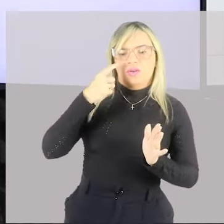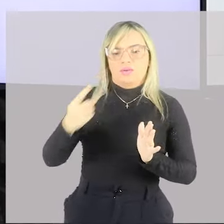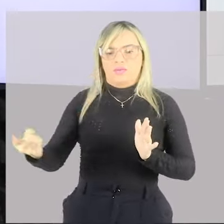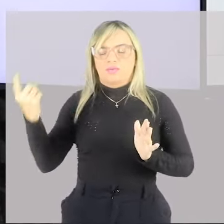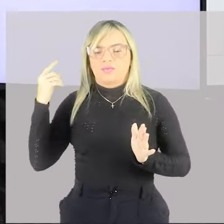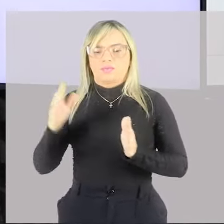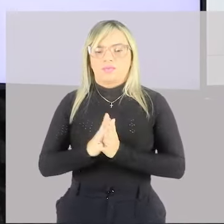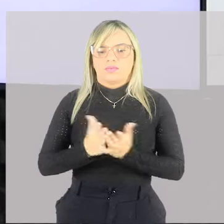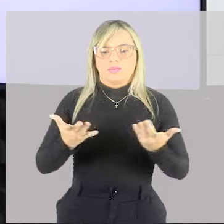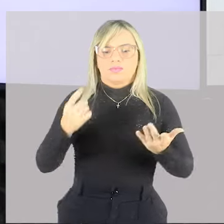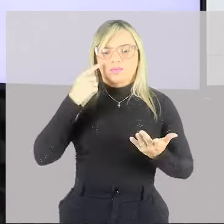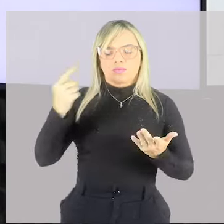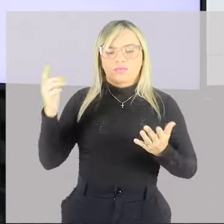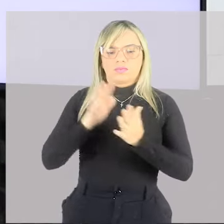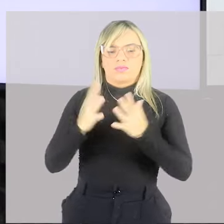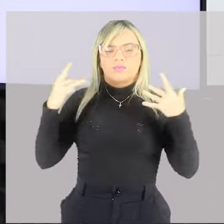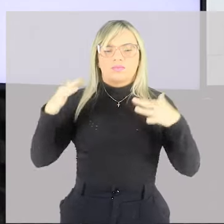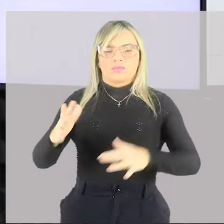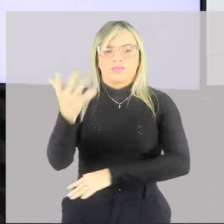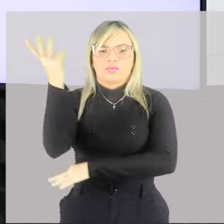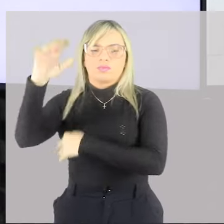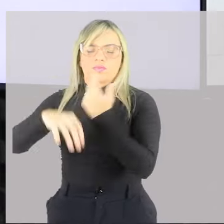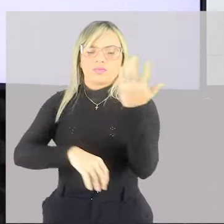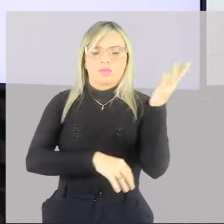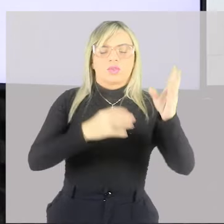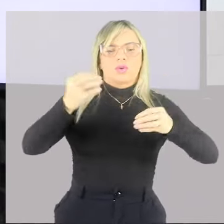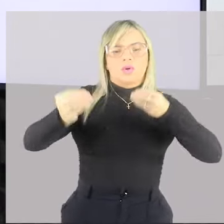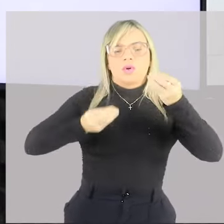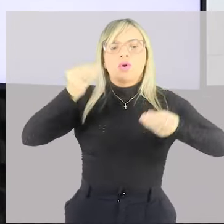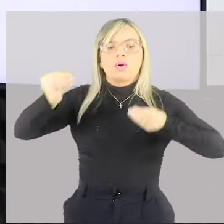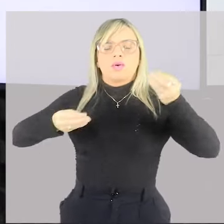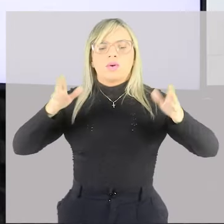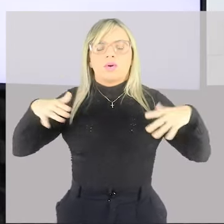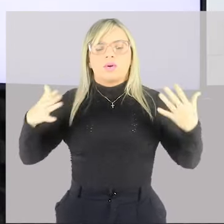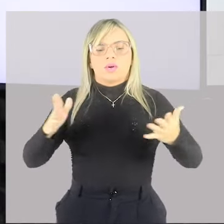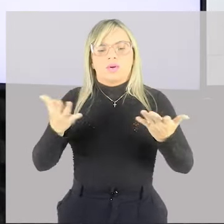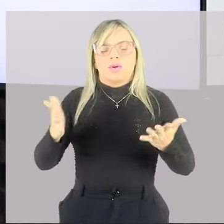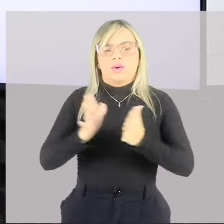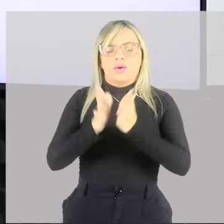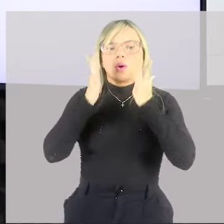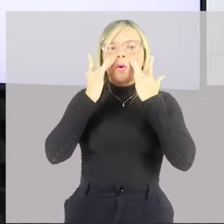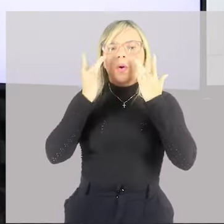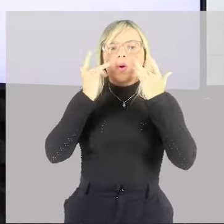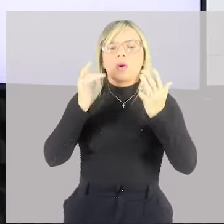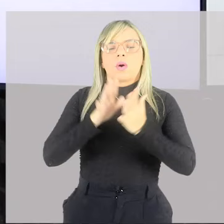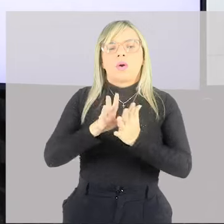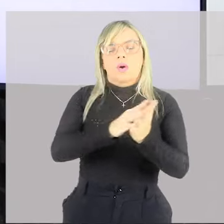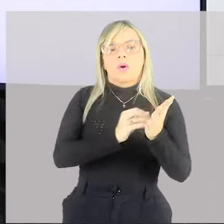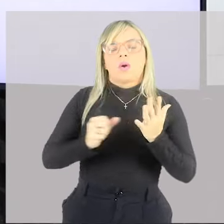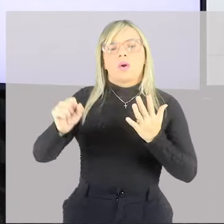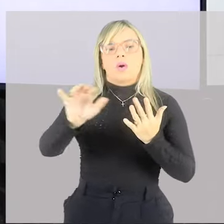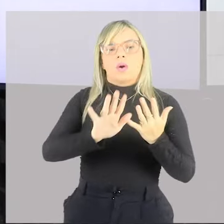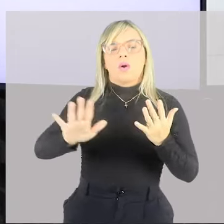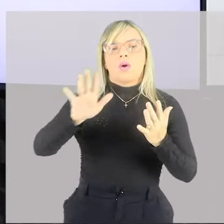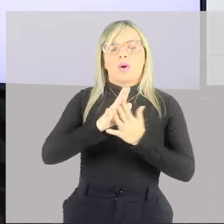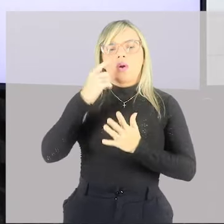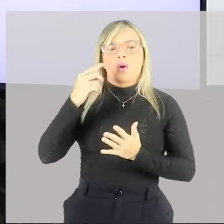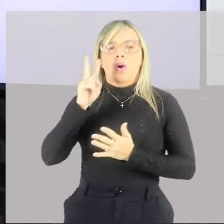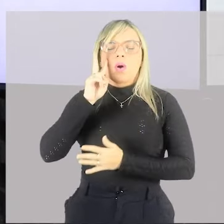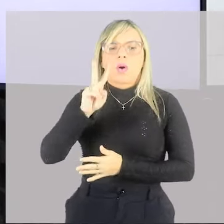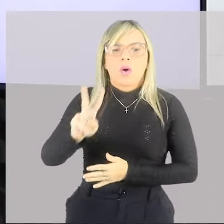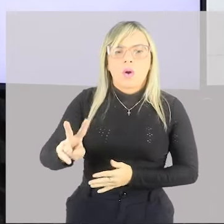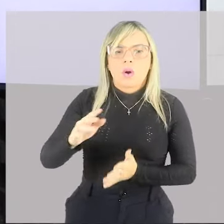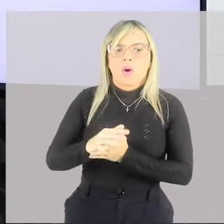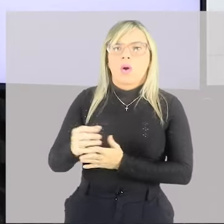natureza a esses artistas passaram a Como assim professor os artistas do Impressionismo eles observavam a luz